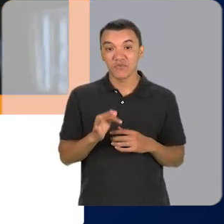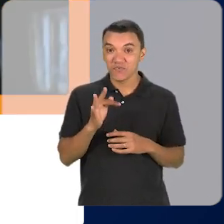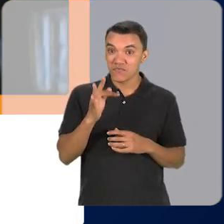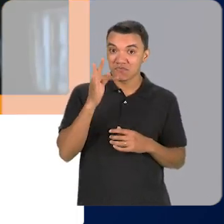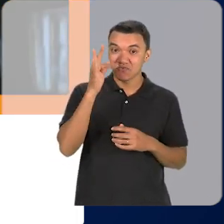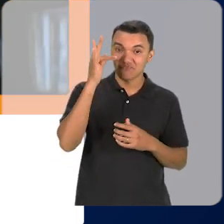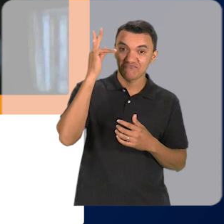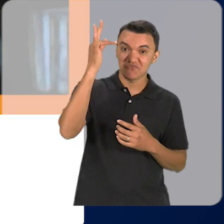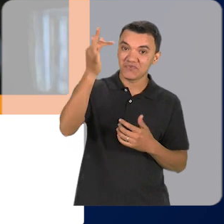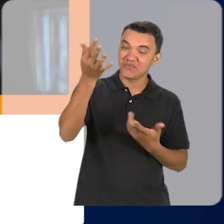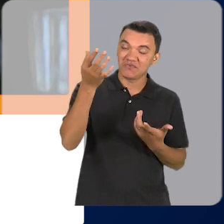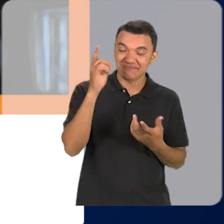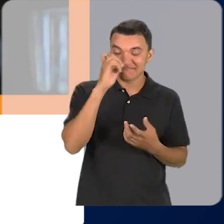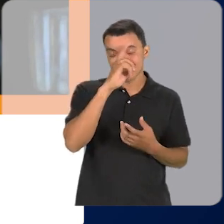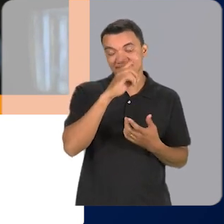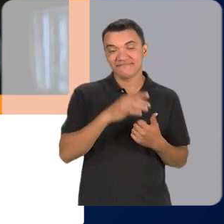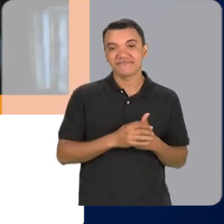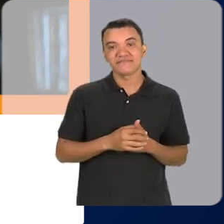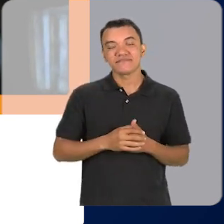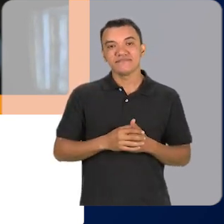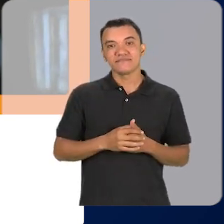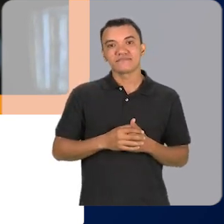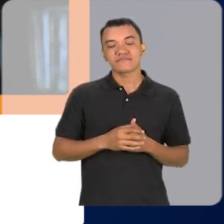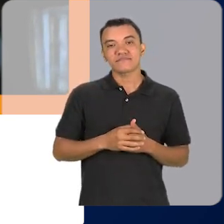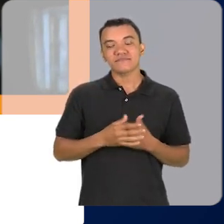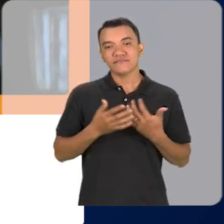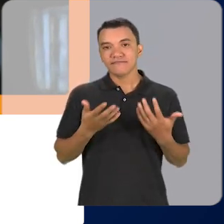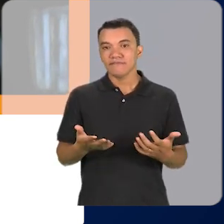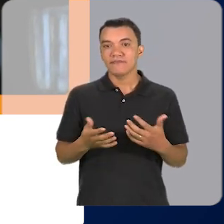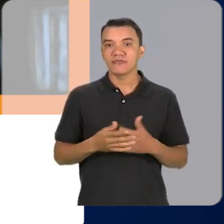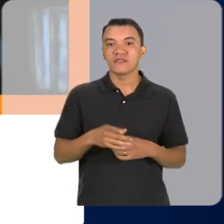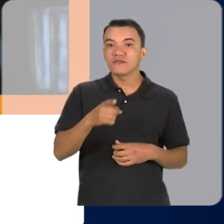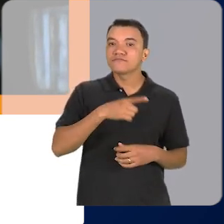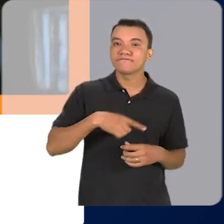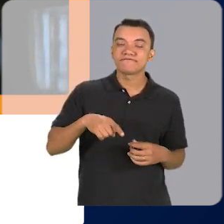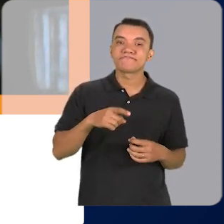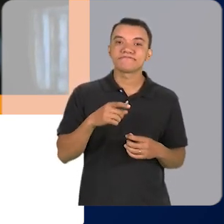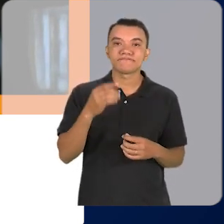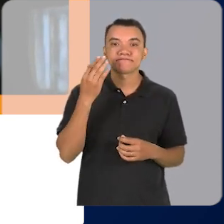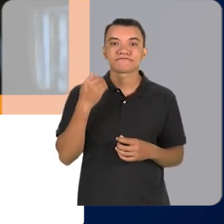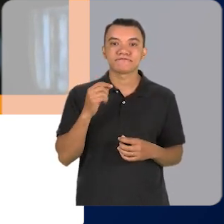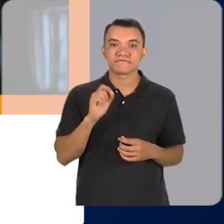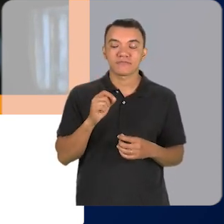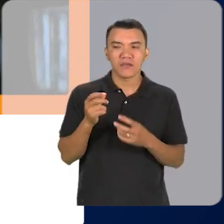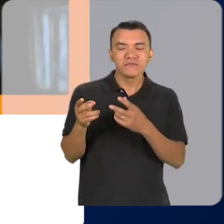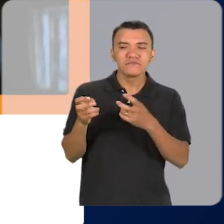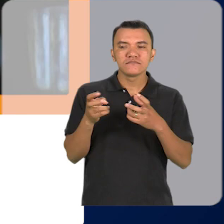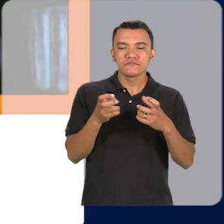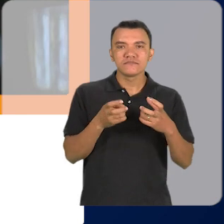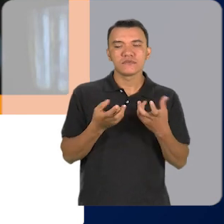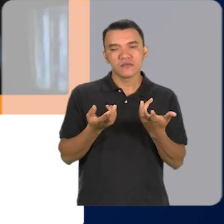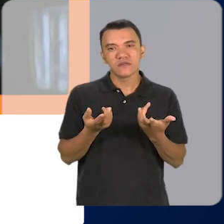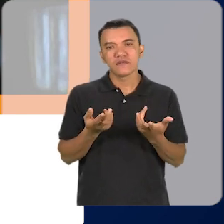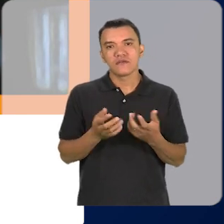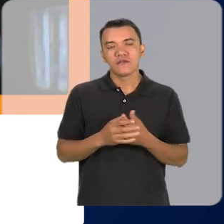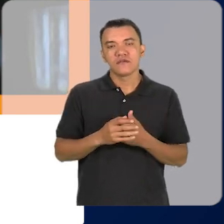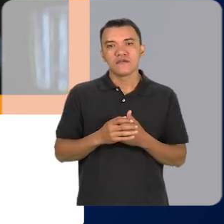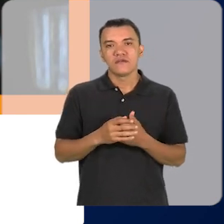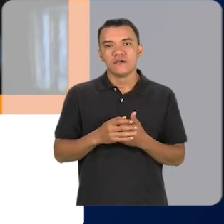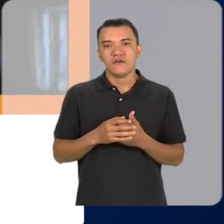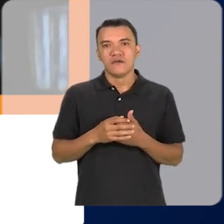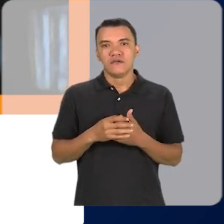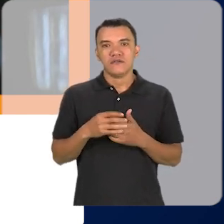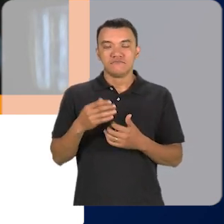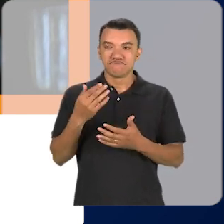sobre o futuro, né? O que a gente tem que a gente percebe realmente a partir da